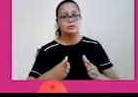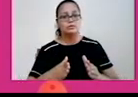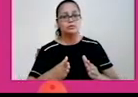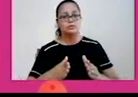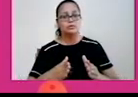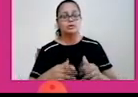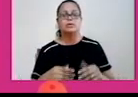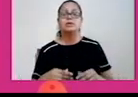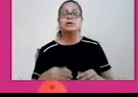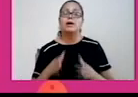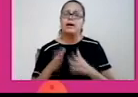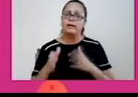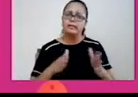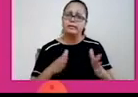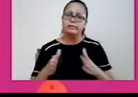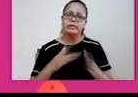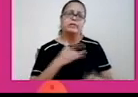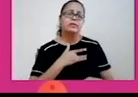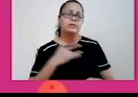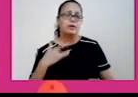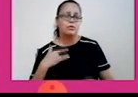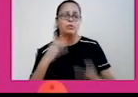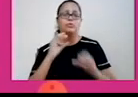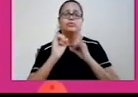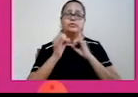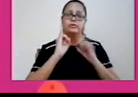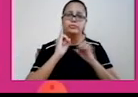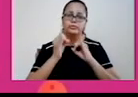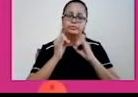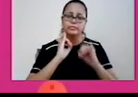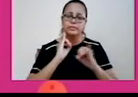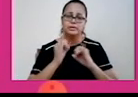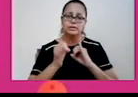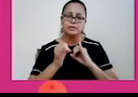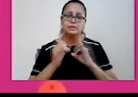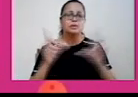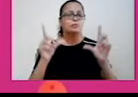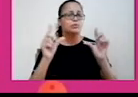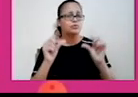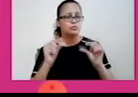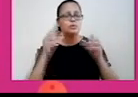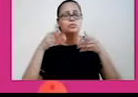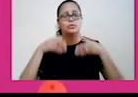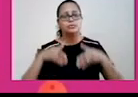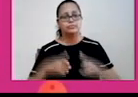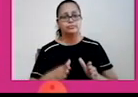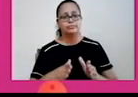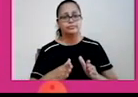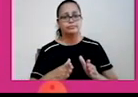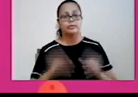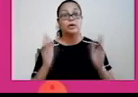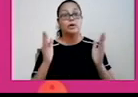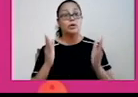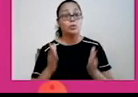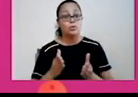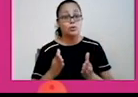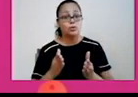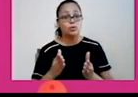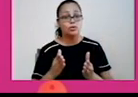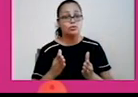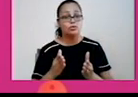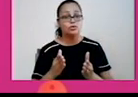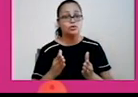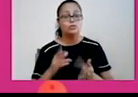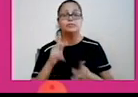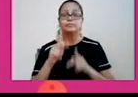a serviços de saúde, a informação, a métodos contraceptivos e diminuiu a taxa de natalidade. Atualmente, a China tem um crescimento